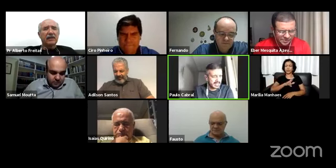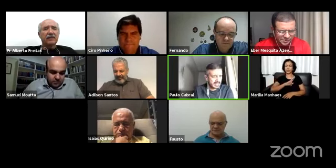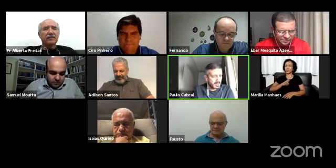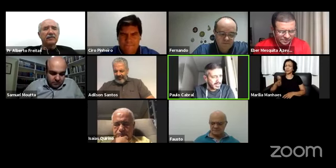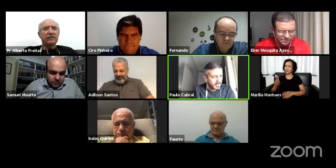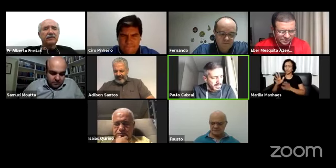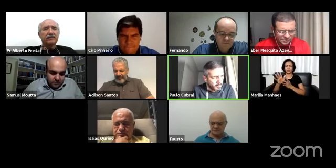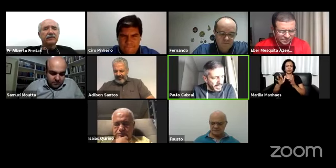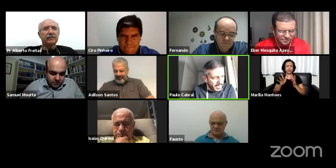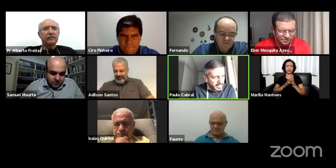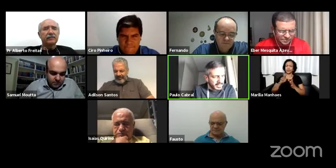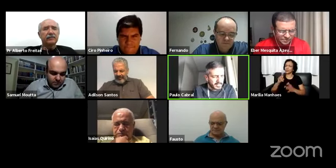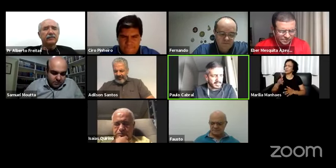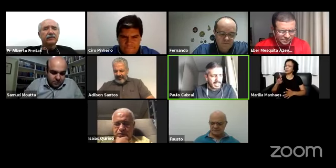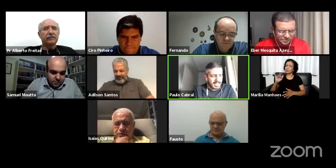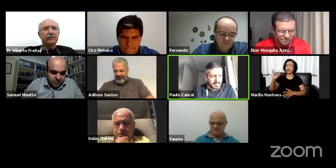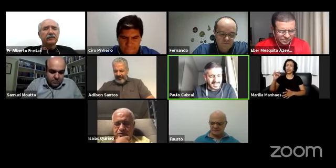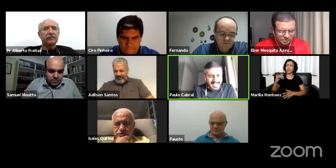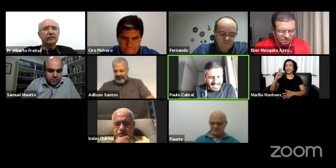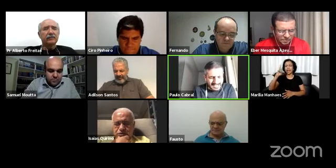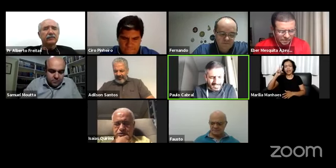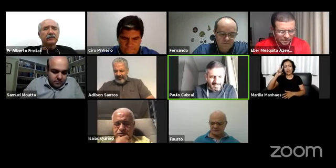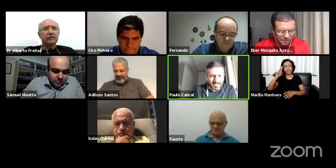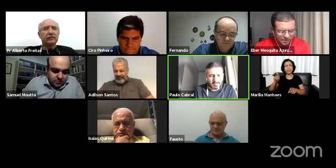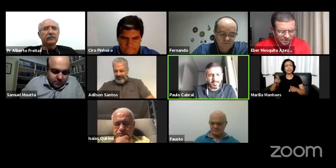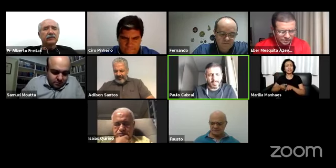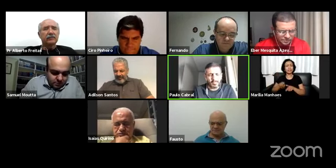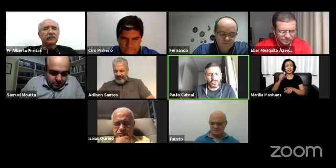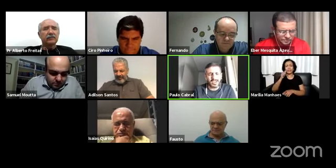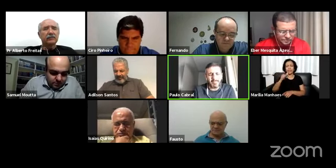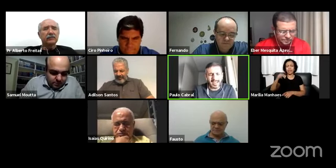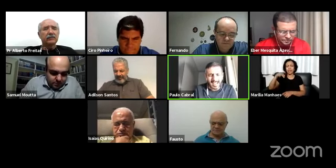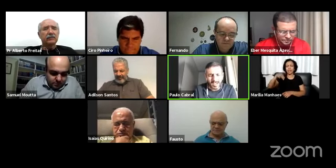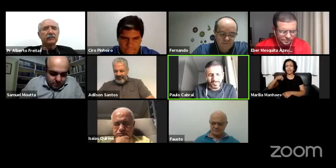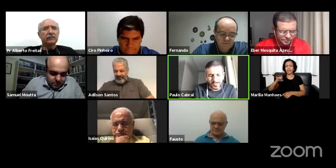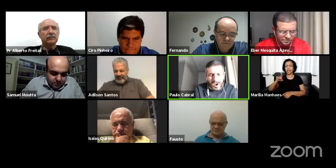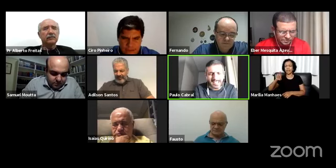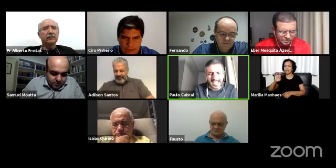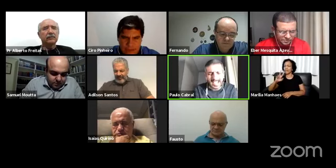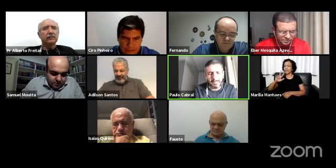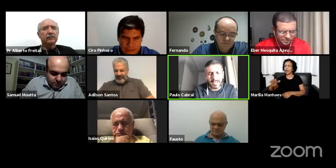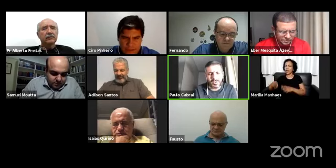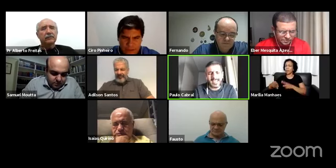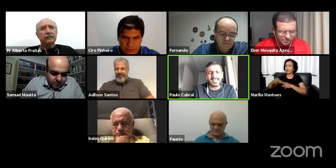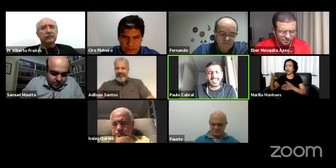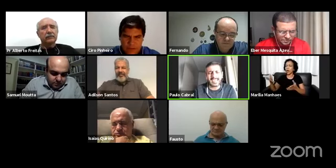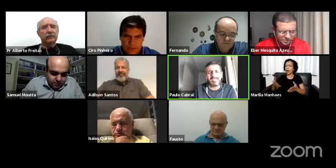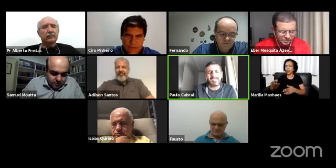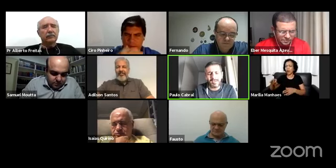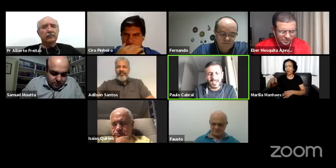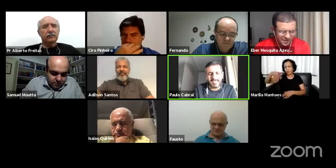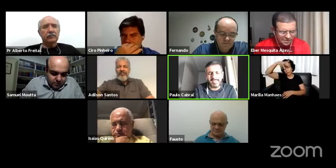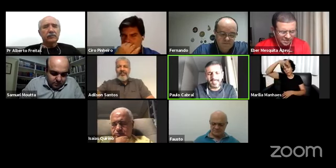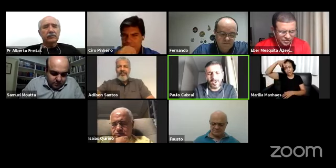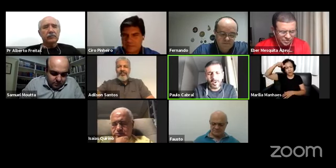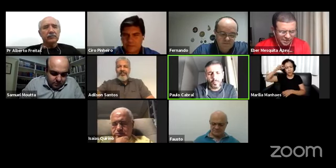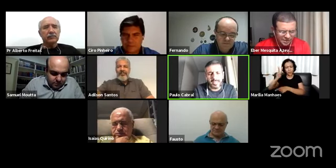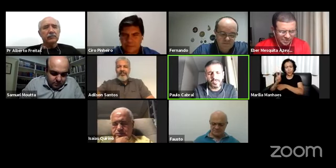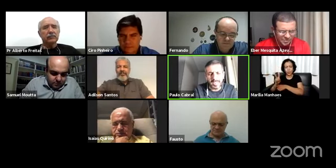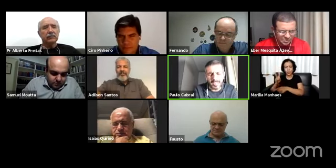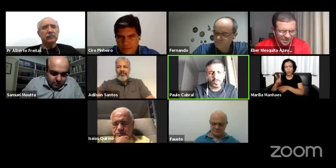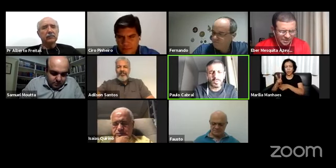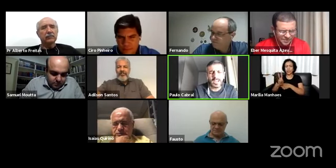eles, também lembramos, Pai, da irmã Neide, que vai fazer uma cirurgia lá em Manaus, guarda ela, Pai, orienta aqueles que vão fazer